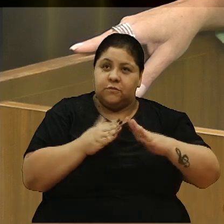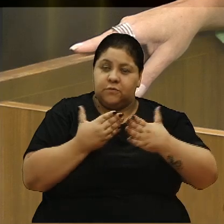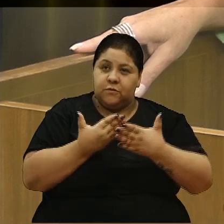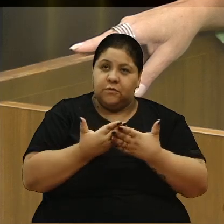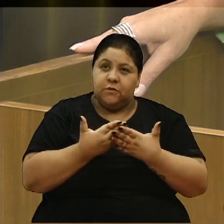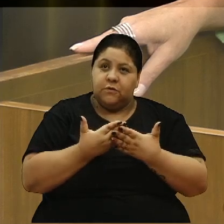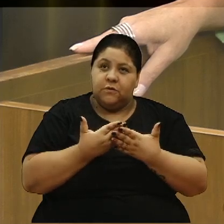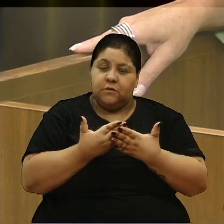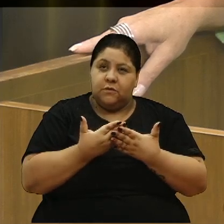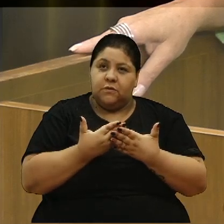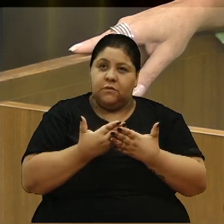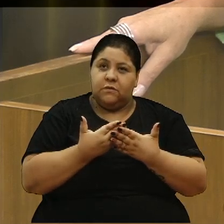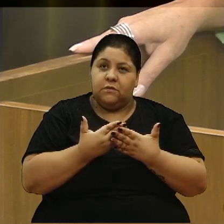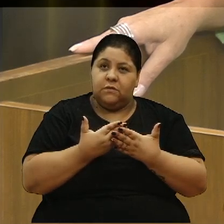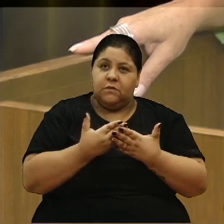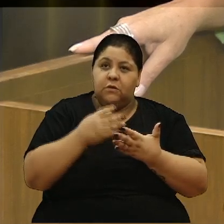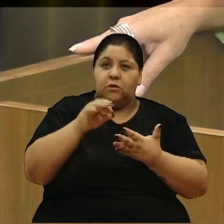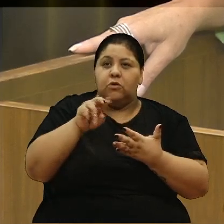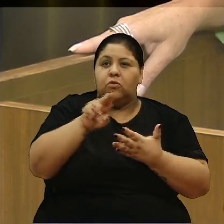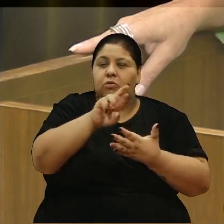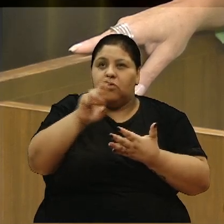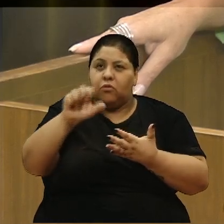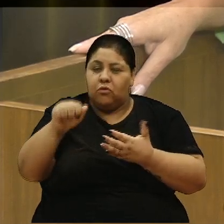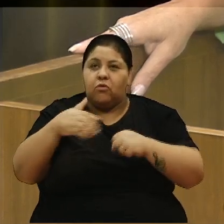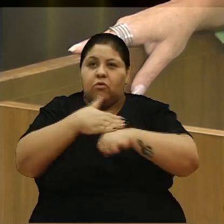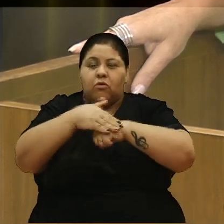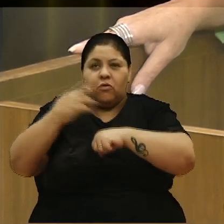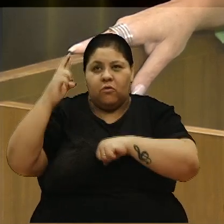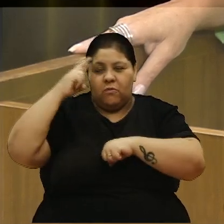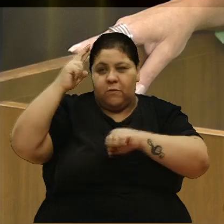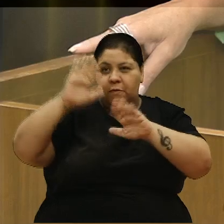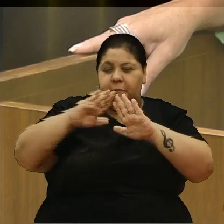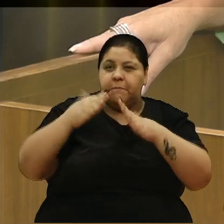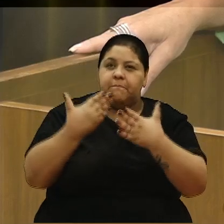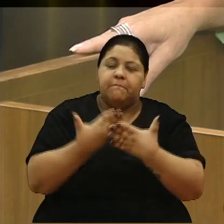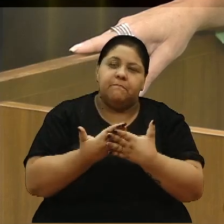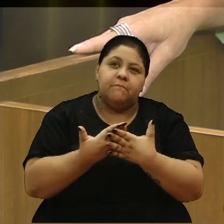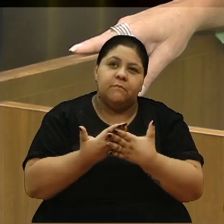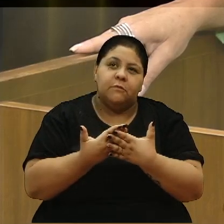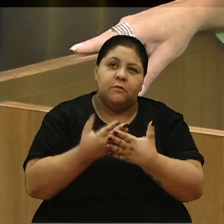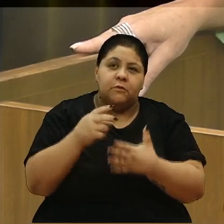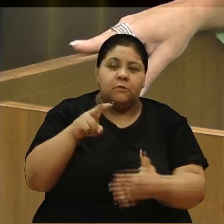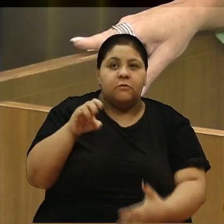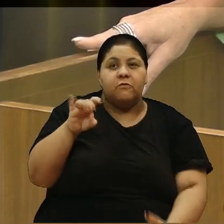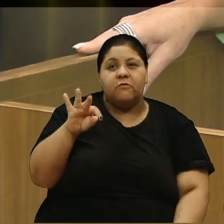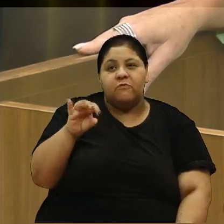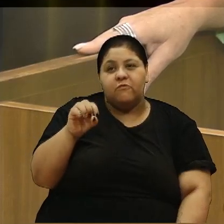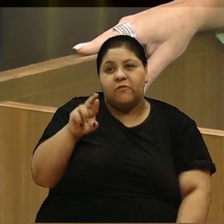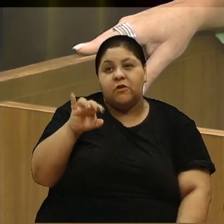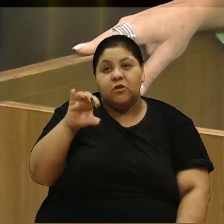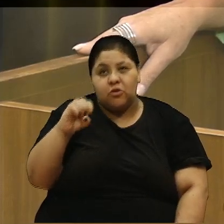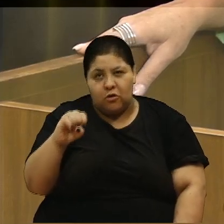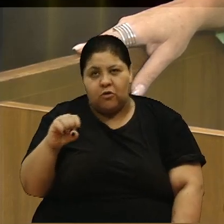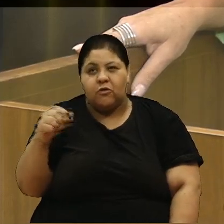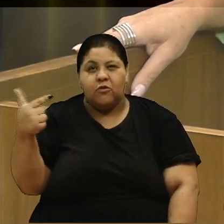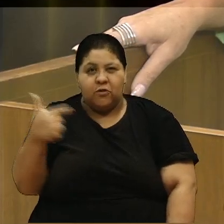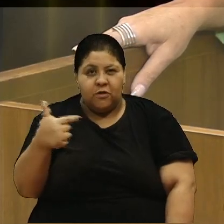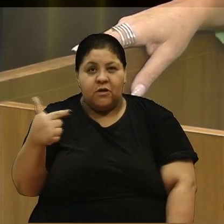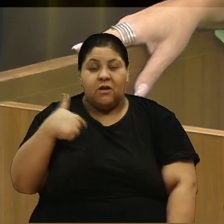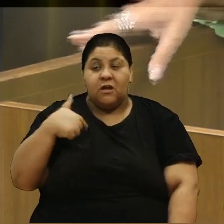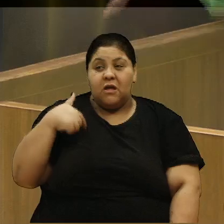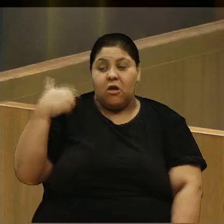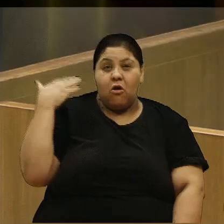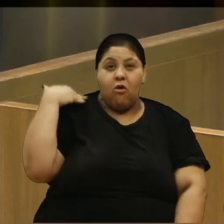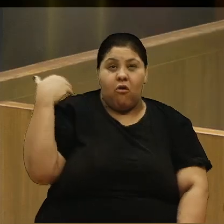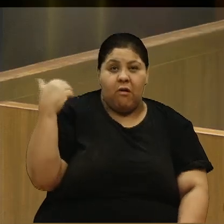Armindo Turra, conversamos também com a diretora da escola Vitório Rec II. Eu fui chamada